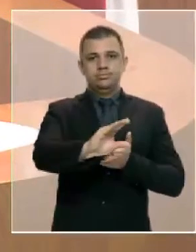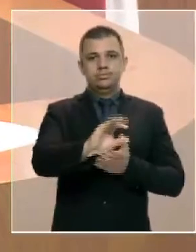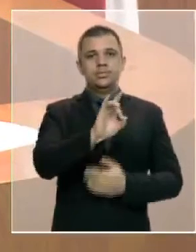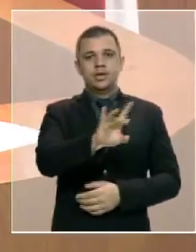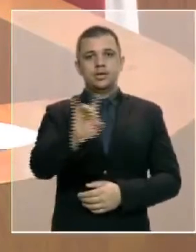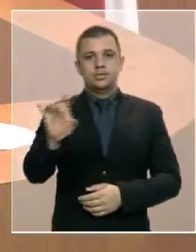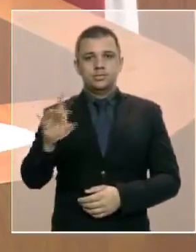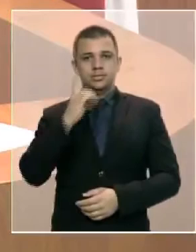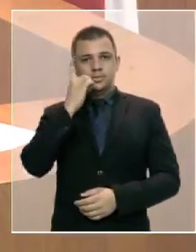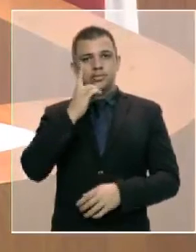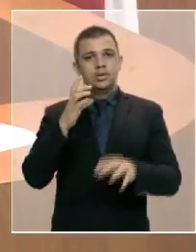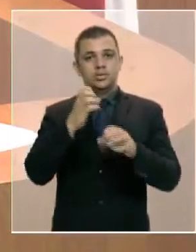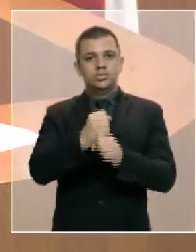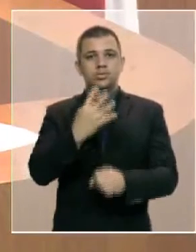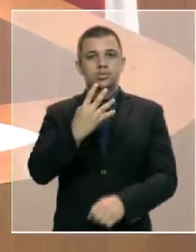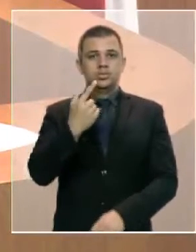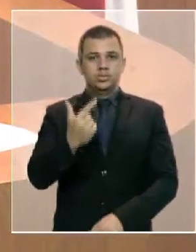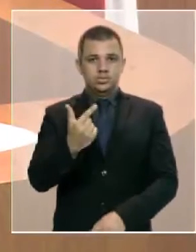naquela legislatura.